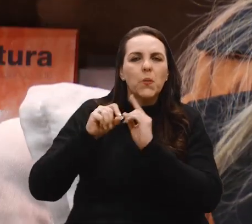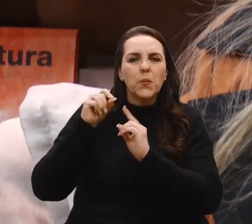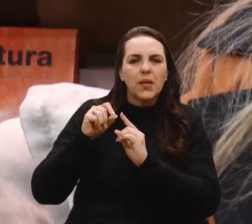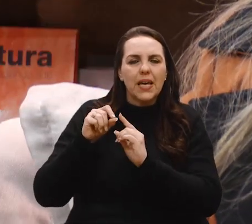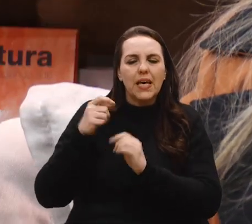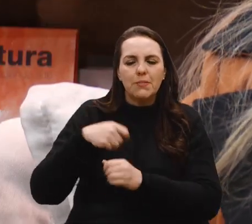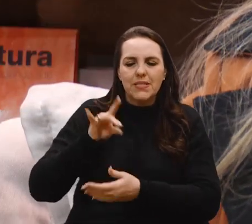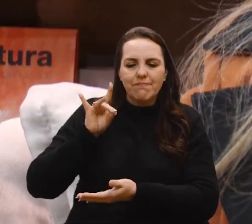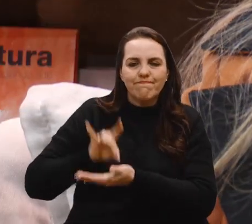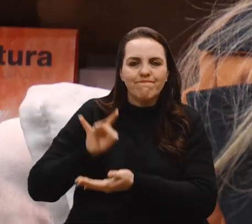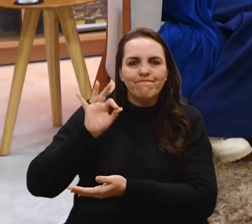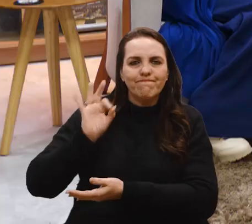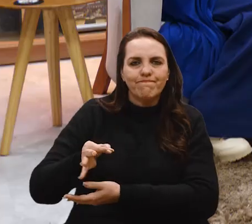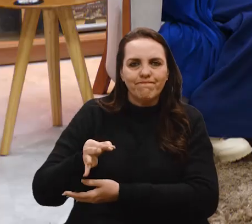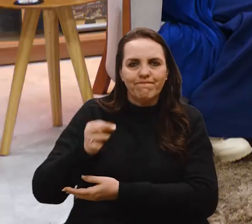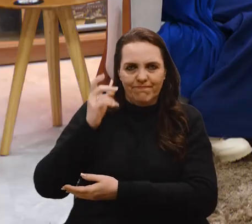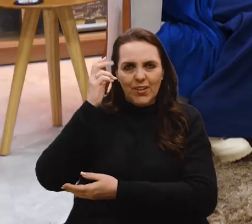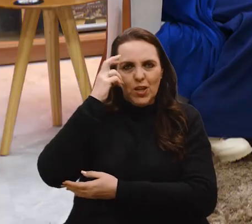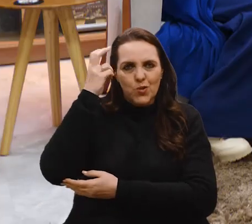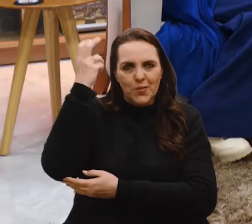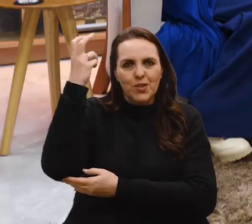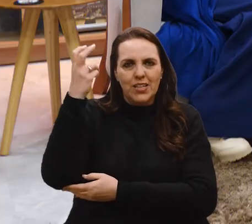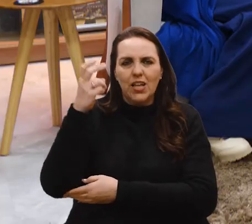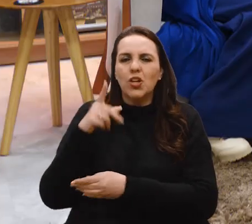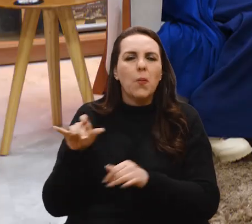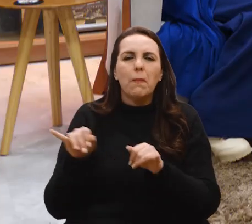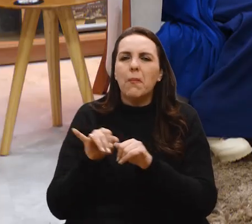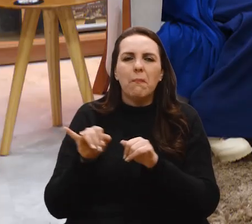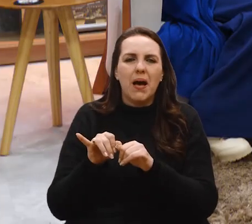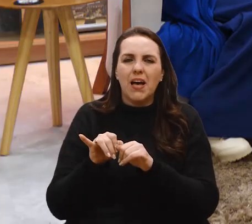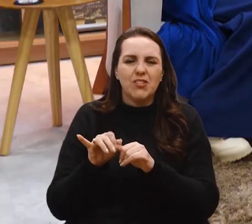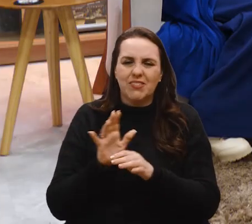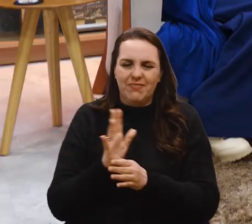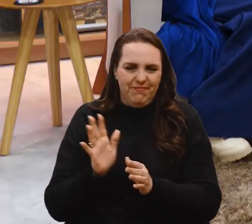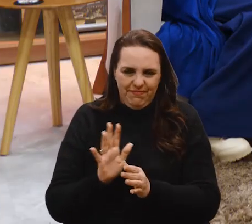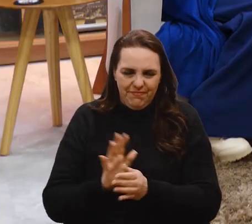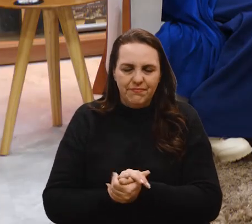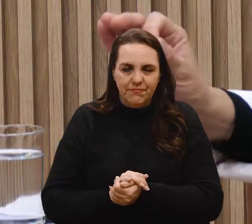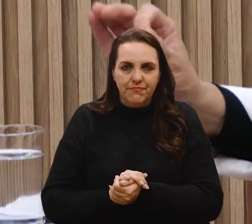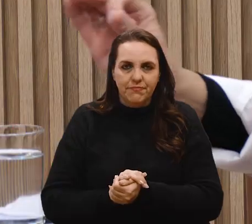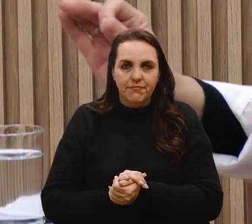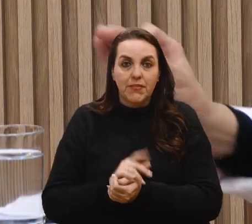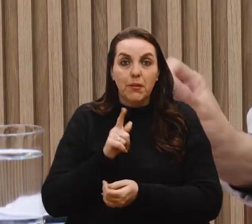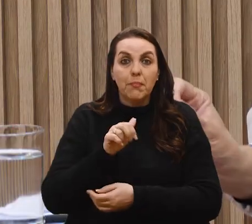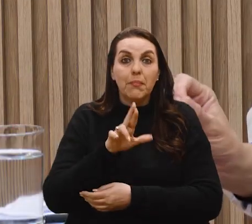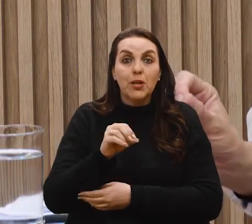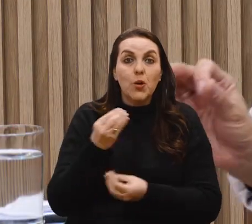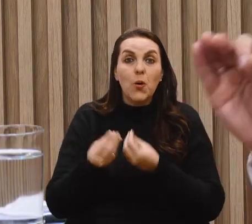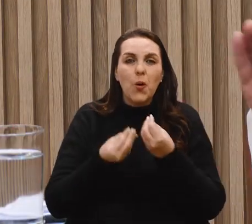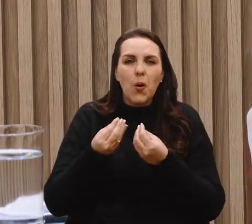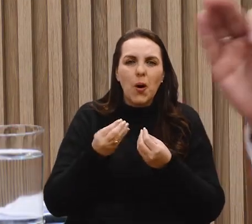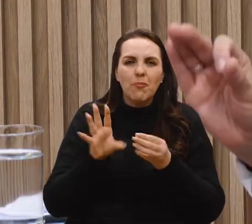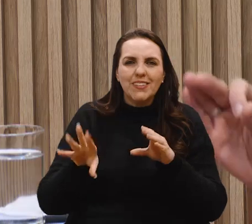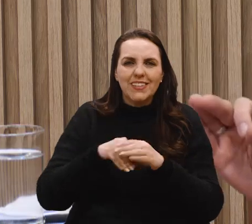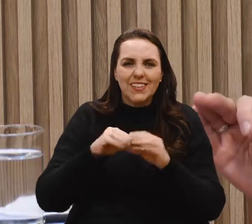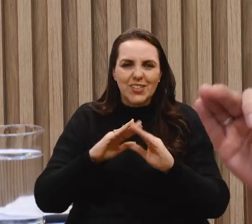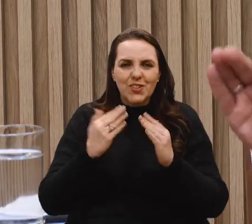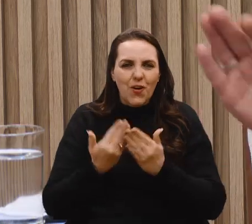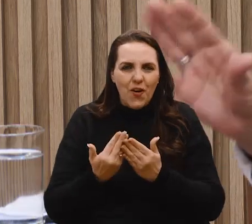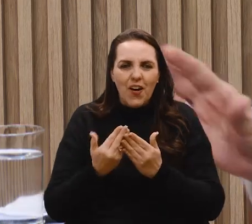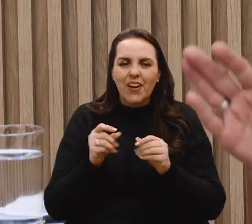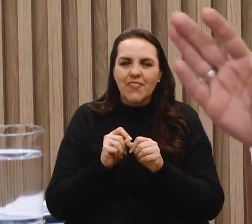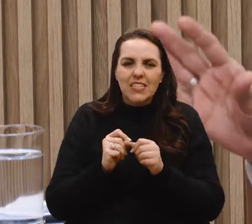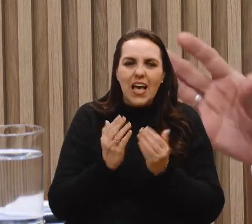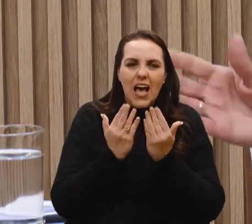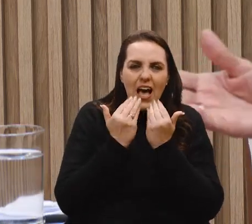validado. Isso não é frescura. Não. Pedro, e como é que fazia isso lá na escola, daí com a merenda na